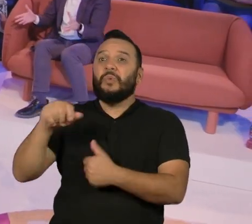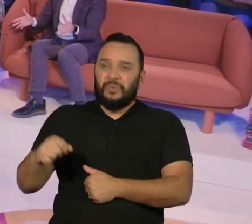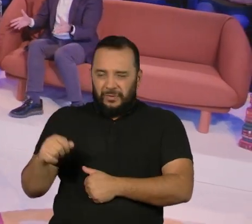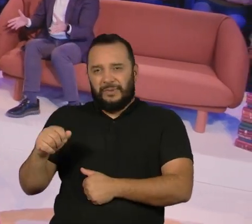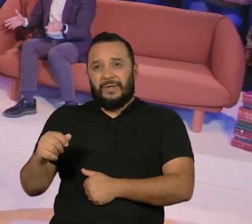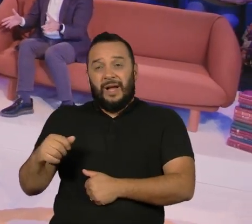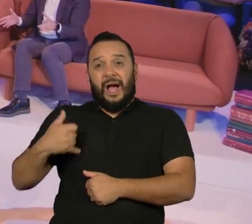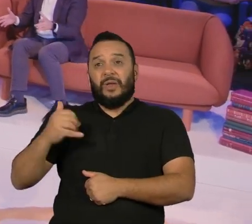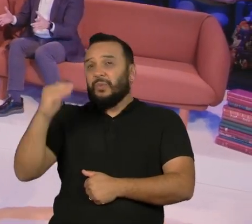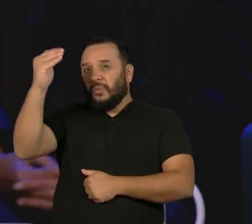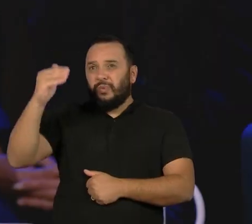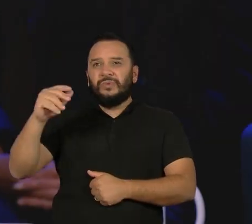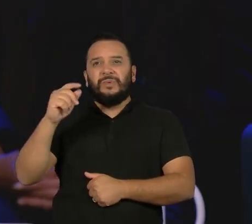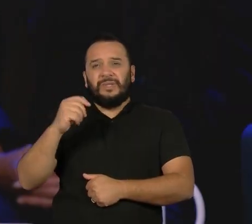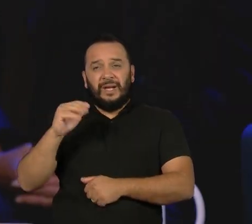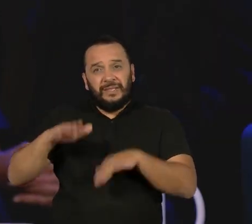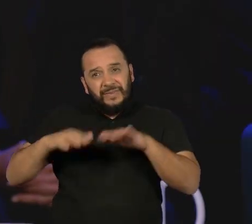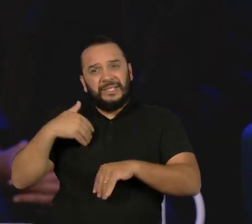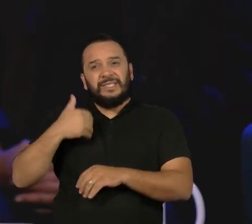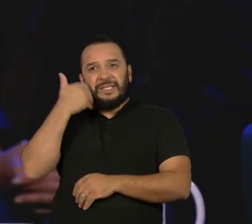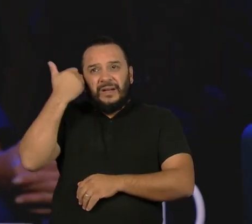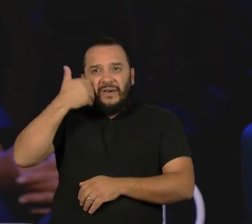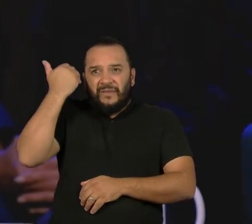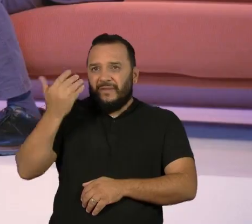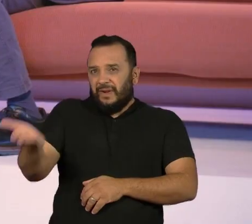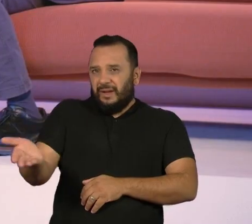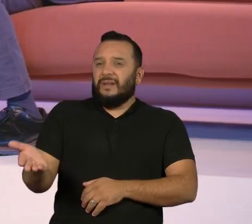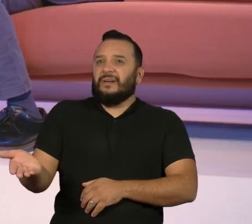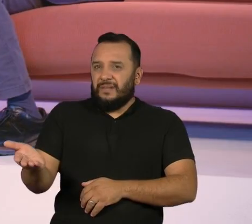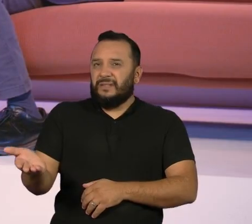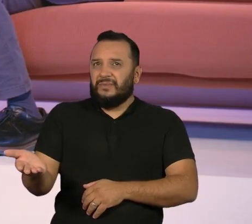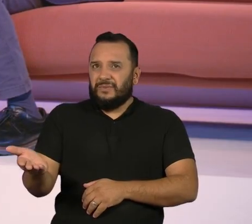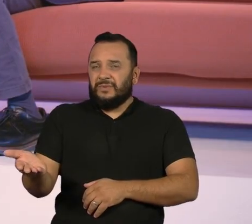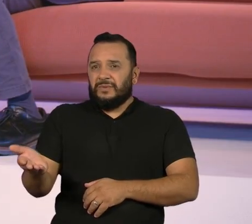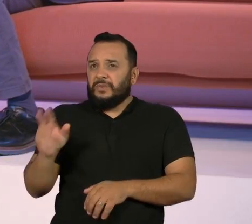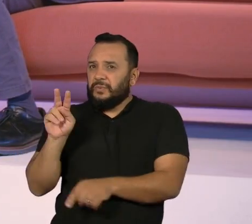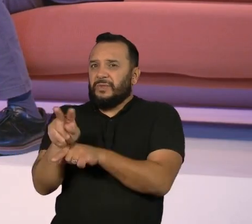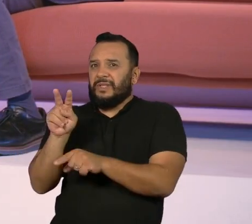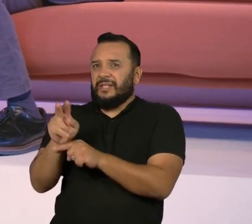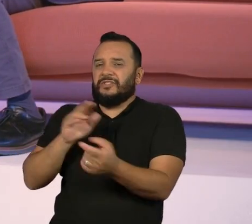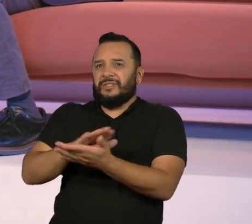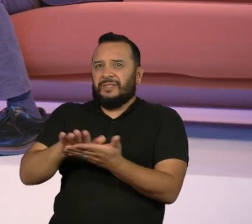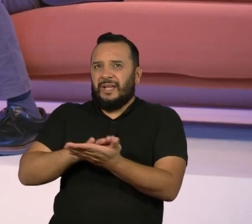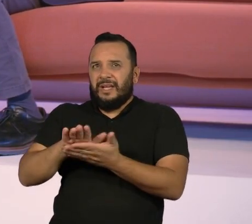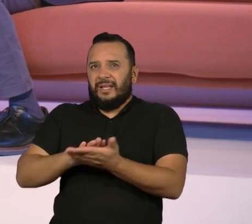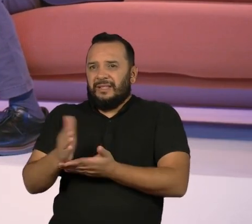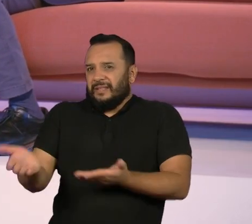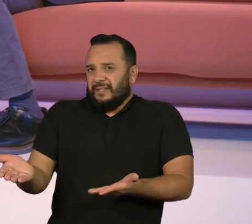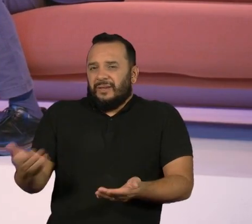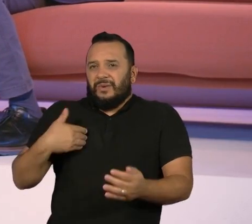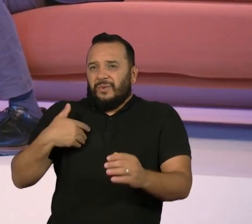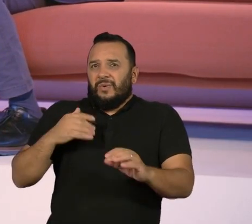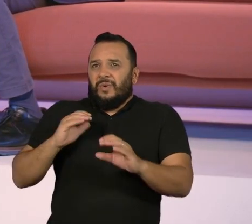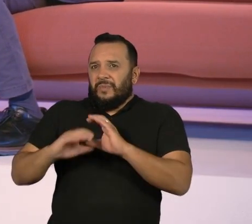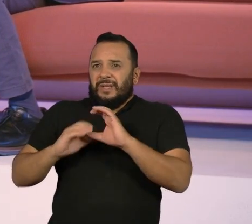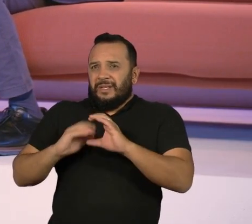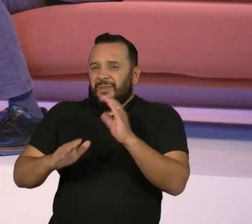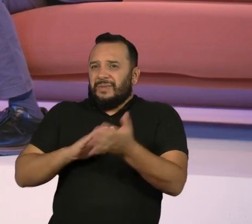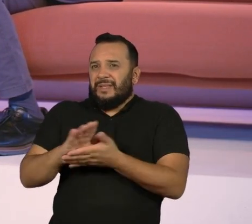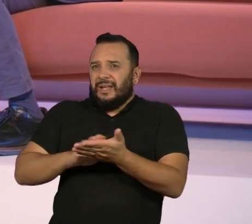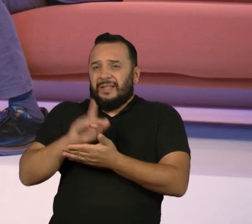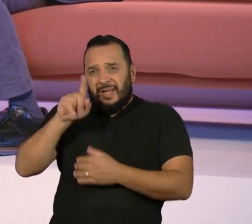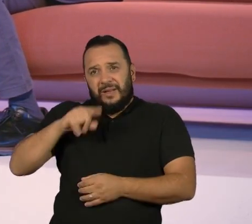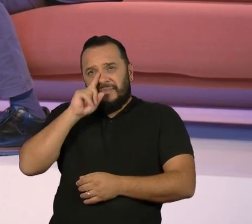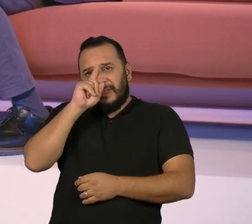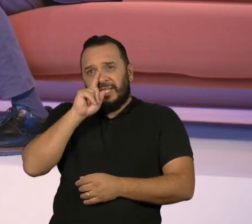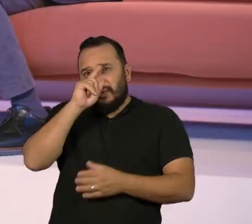mal intencionados, que está ali sem nenhuma vigilância, sem nenhuma comunicação adequada com as famílias? Isso é muito